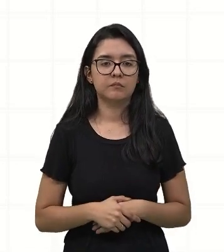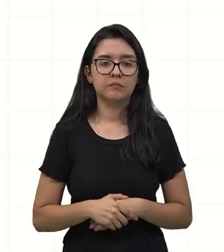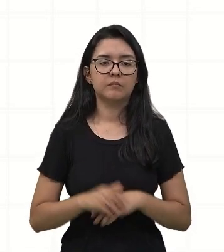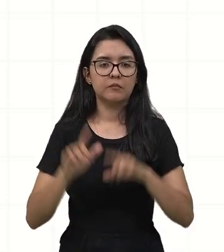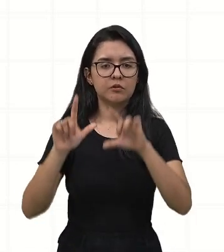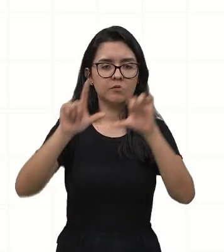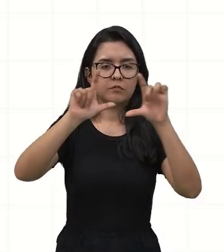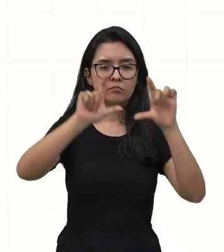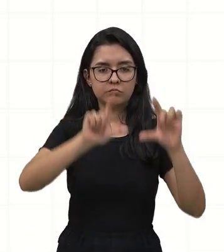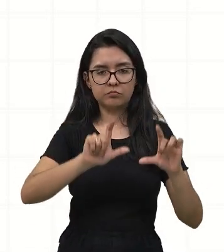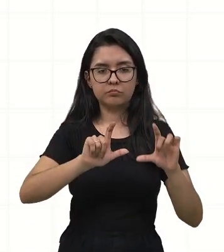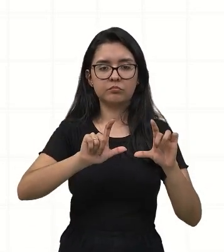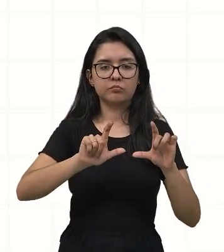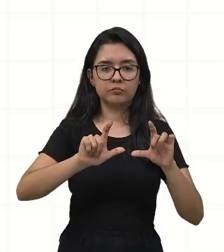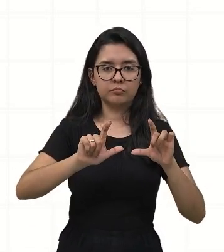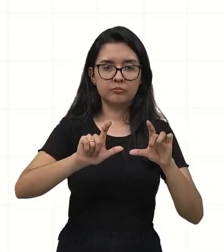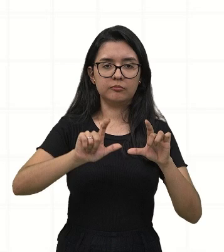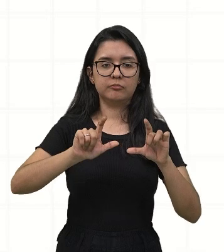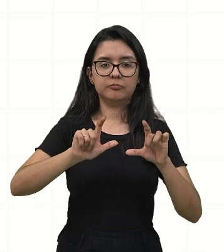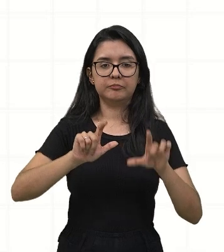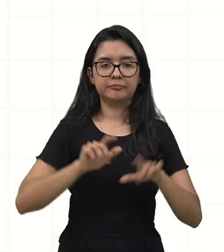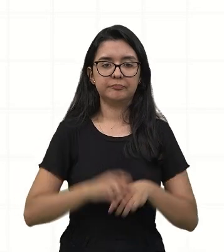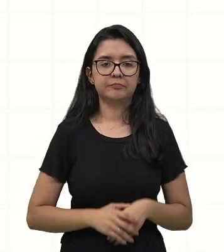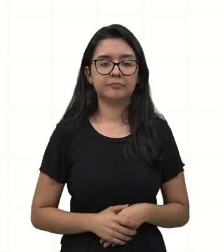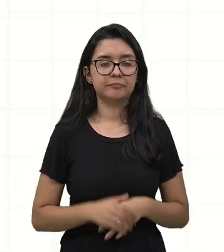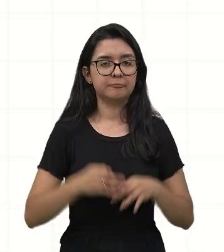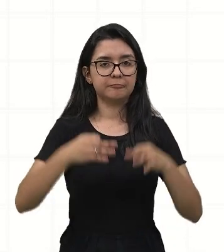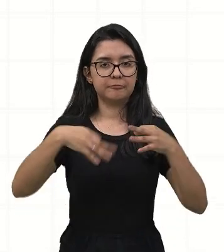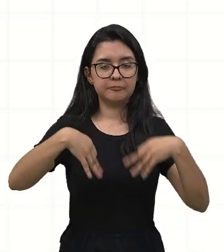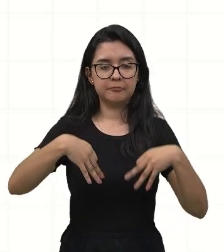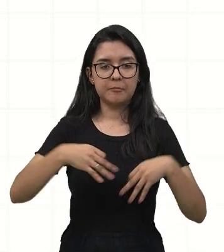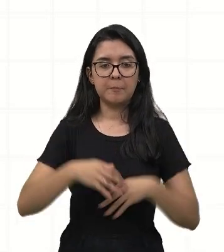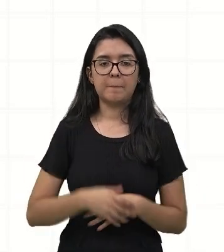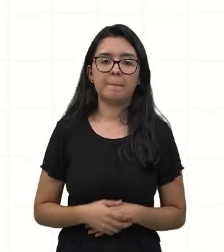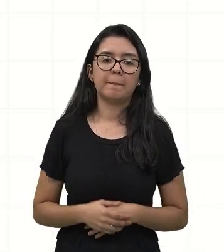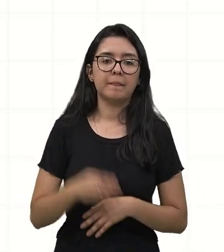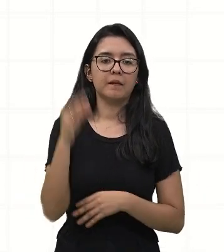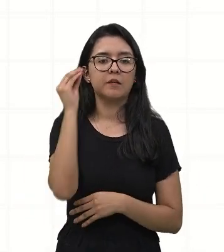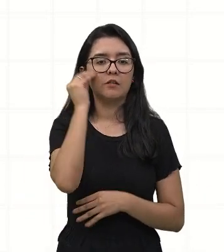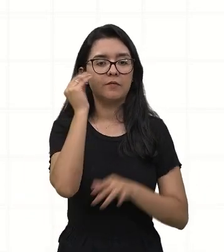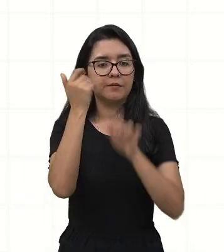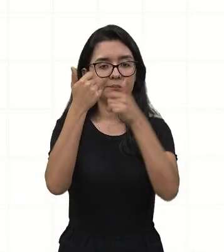aí, ó. Posicionar o transferidor. Certo? E aí a gente vai